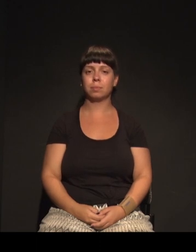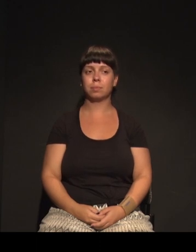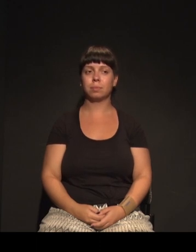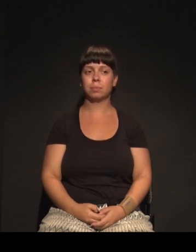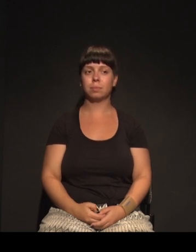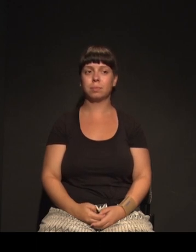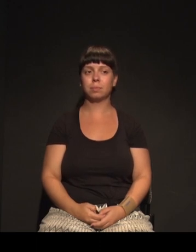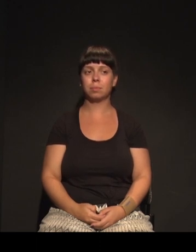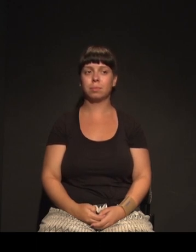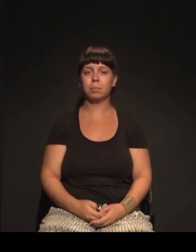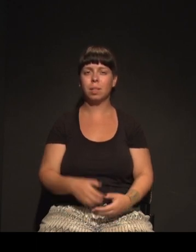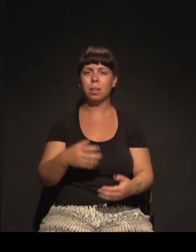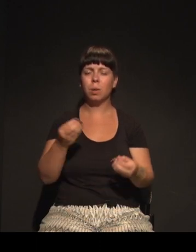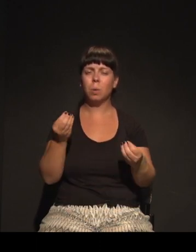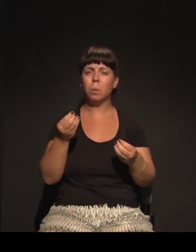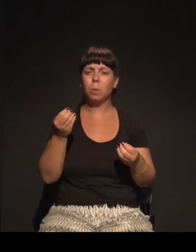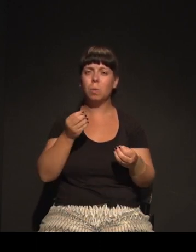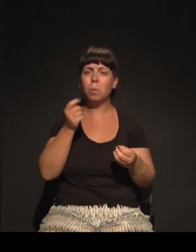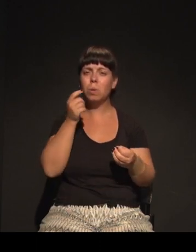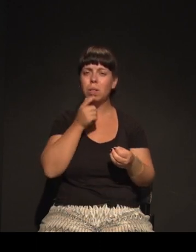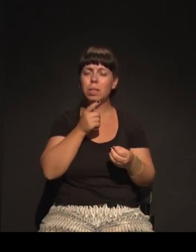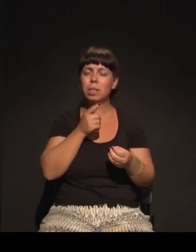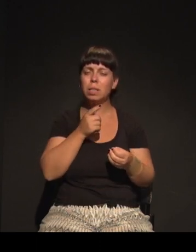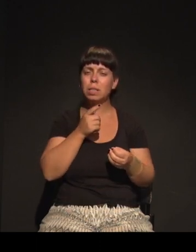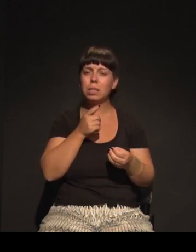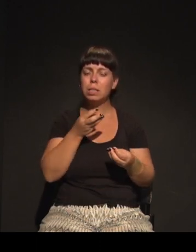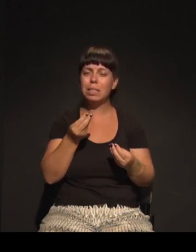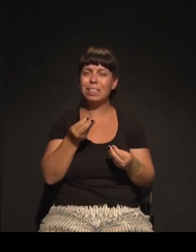para garantir a